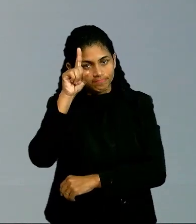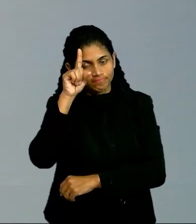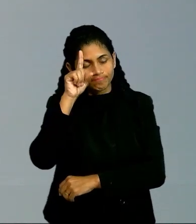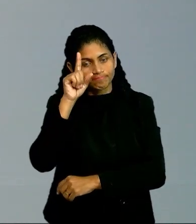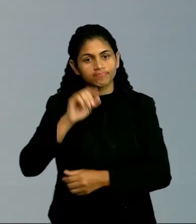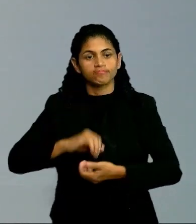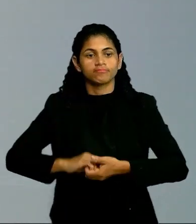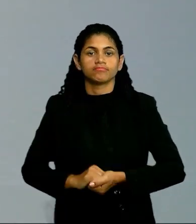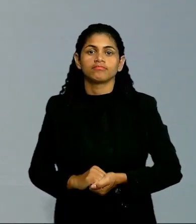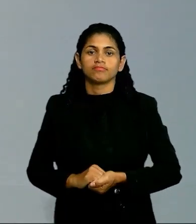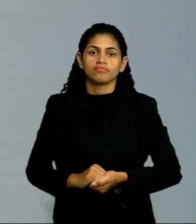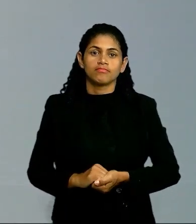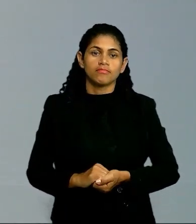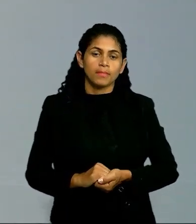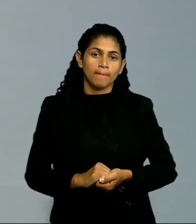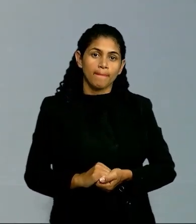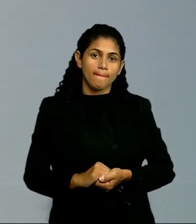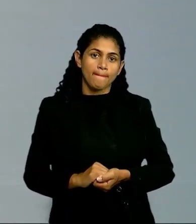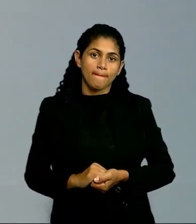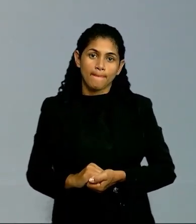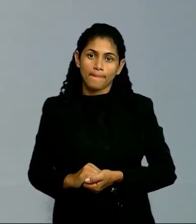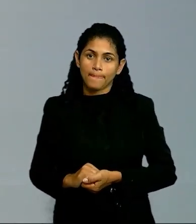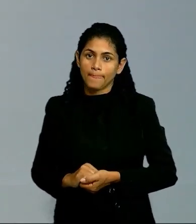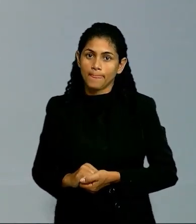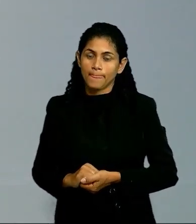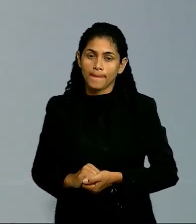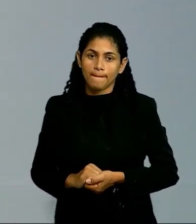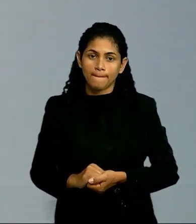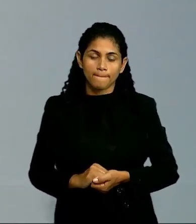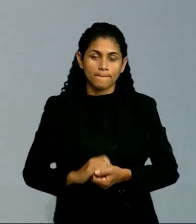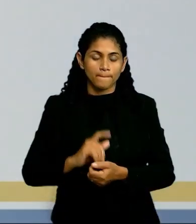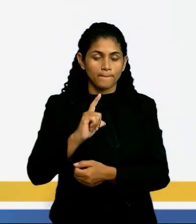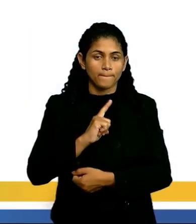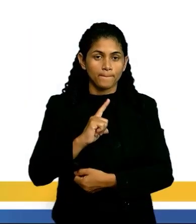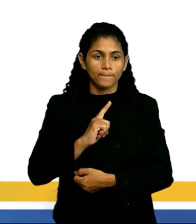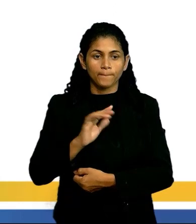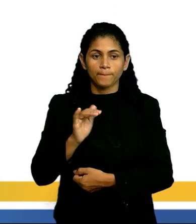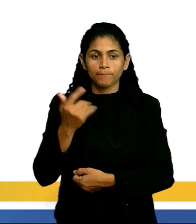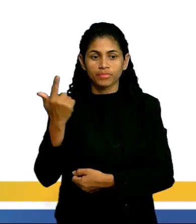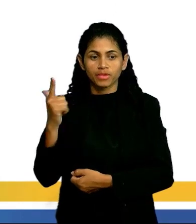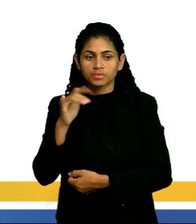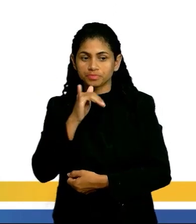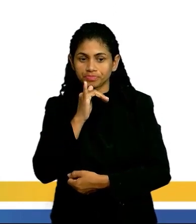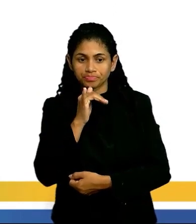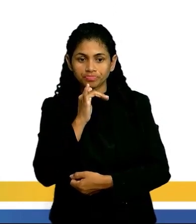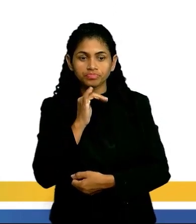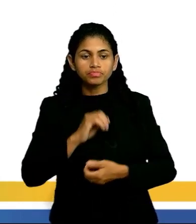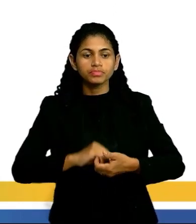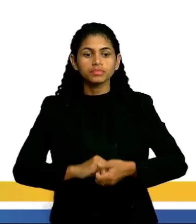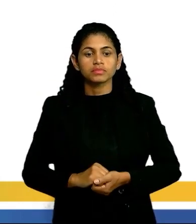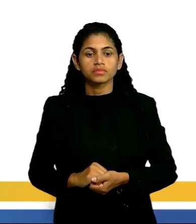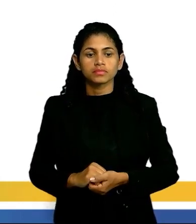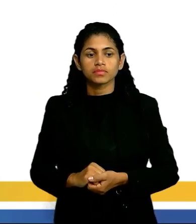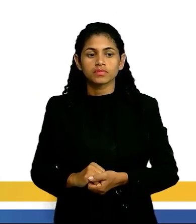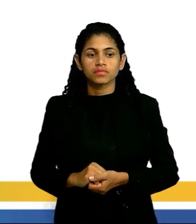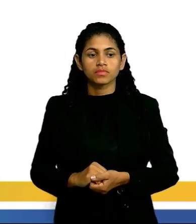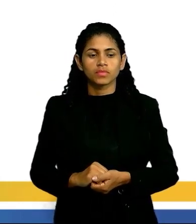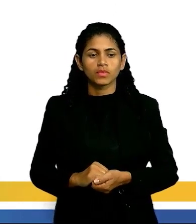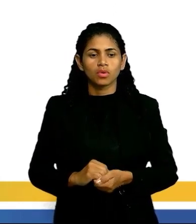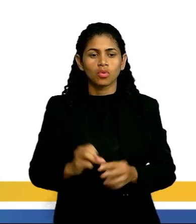a substância reduziu. Perfeito? Aí nós temos o seguinte, quando a substância ela sofre